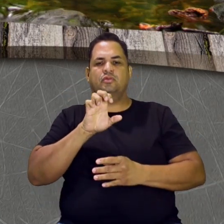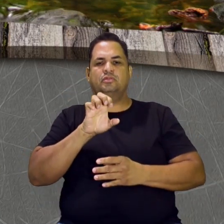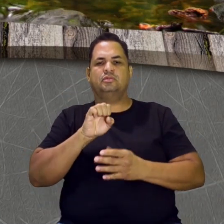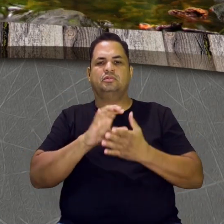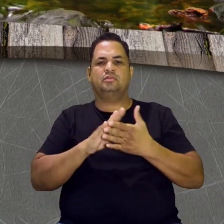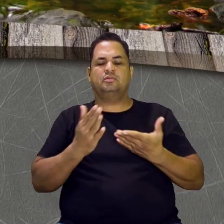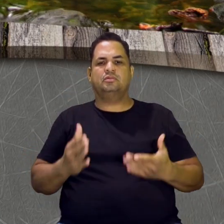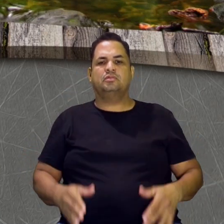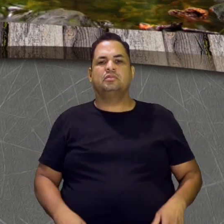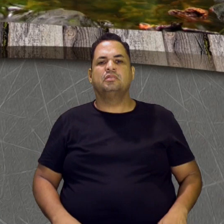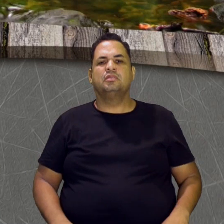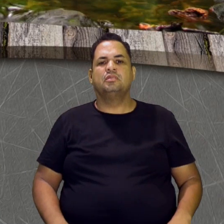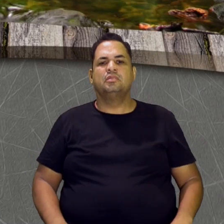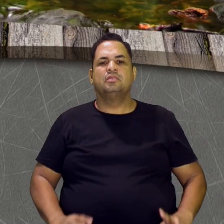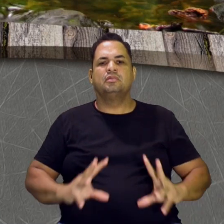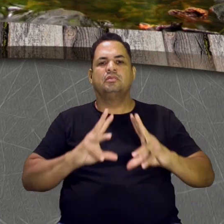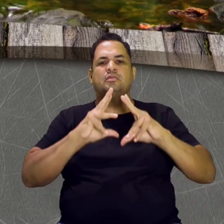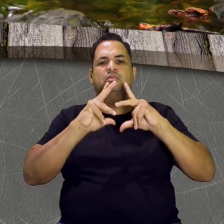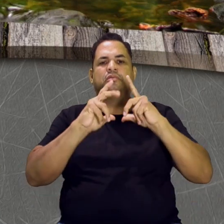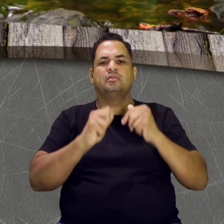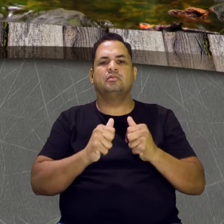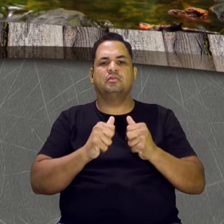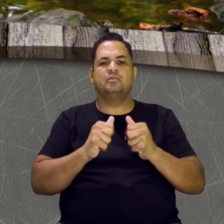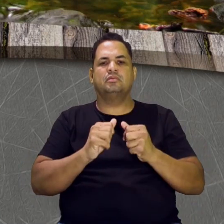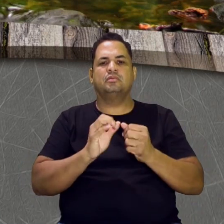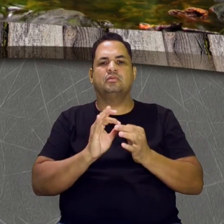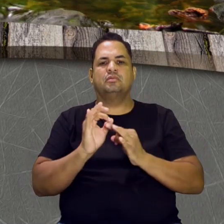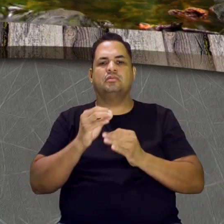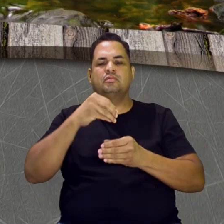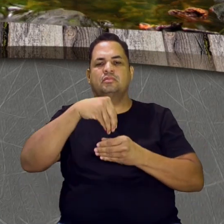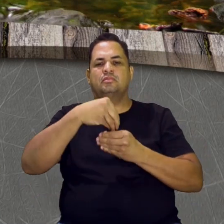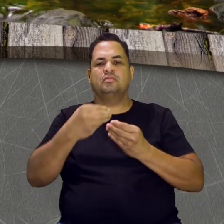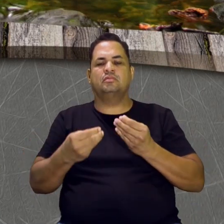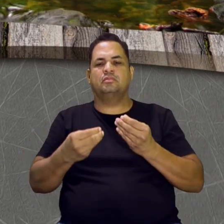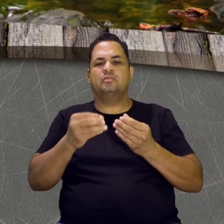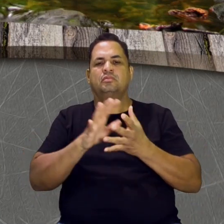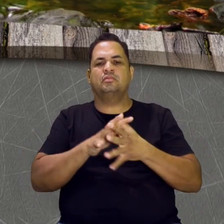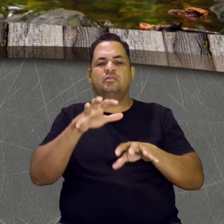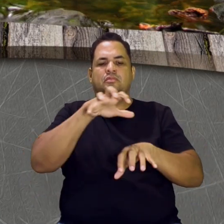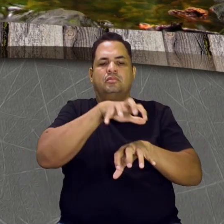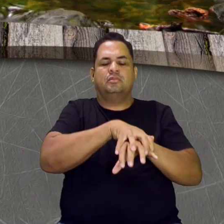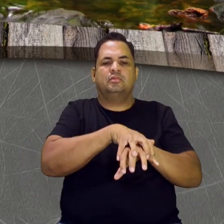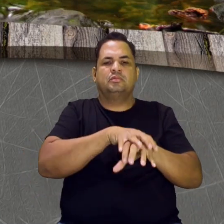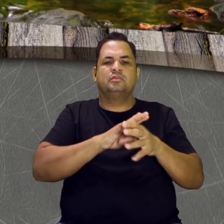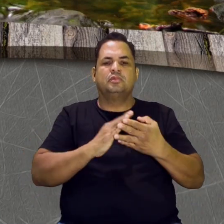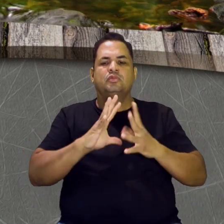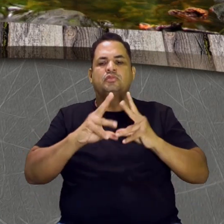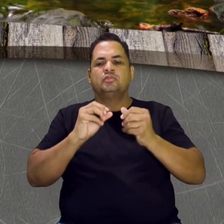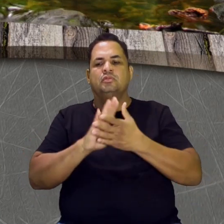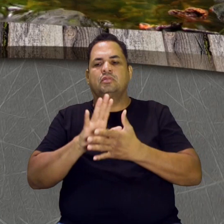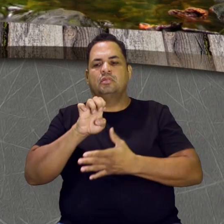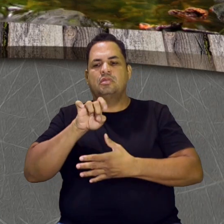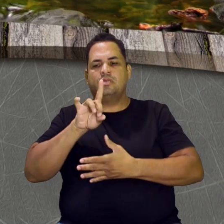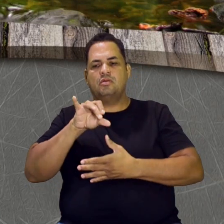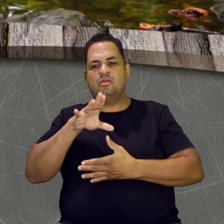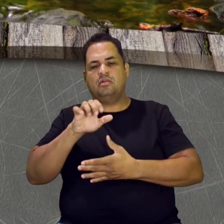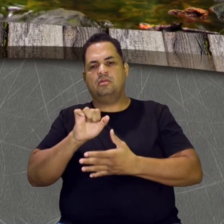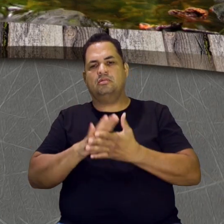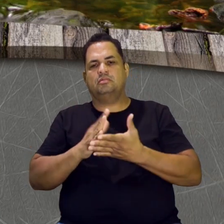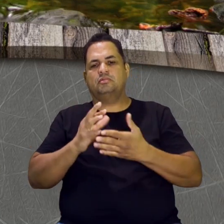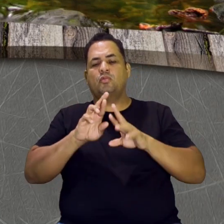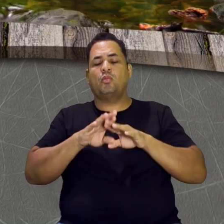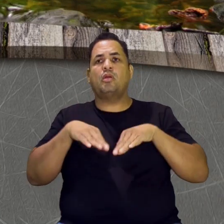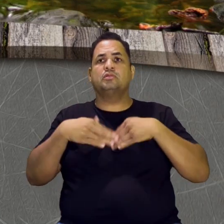eucariontes. Gente, todos fora dos moneras são eucariontes, todos. O que